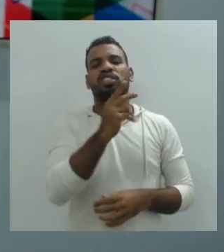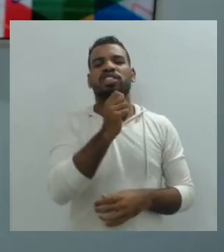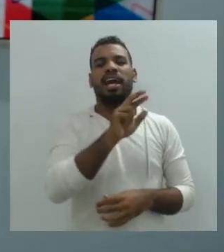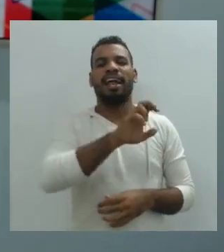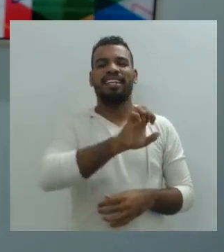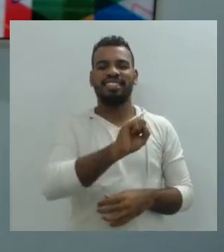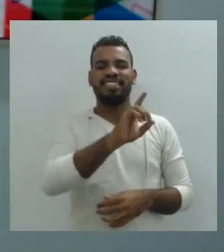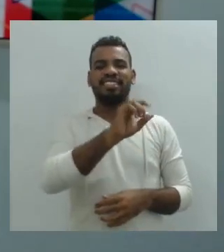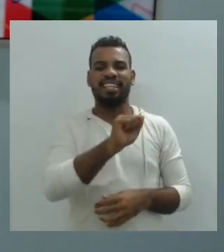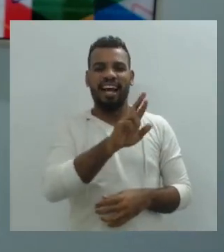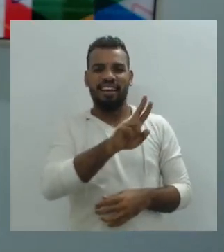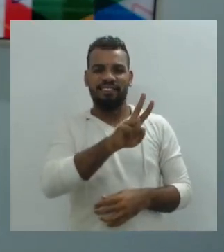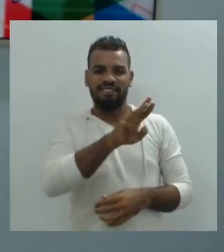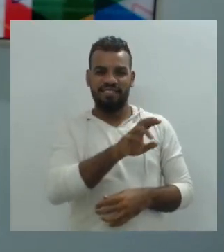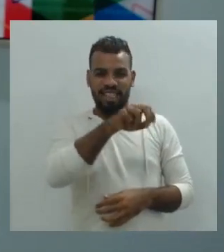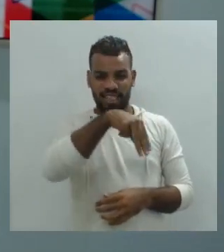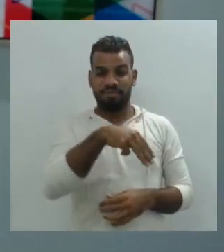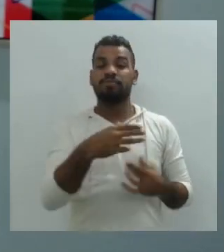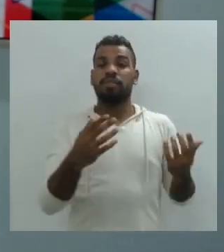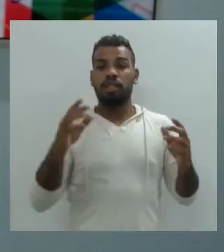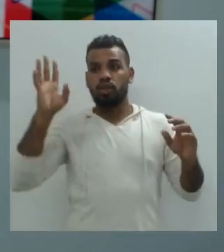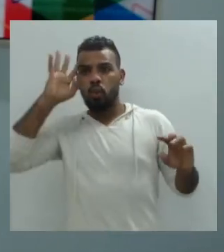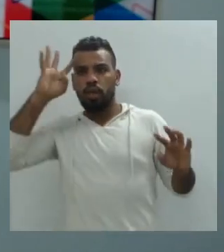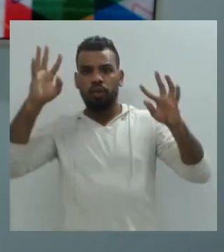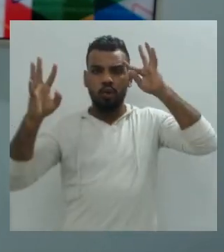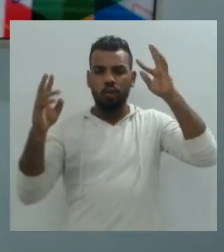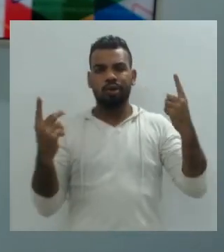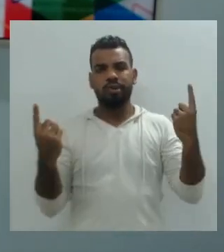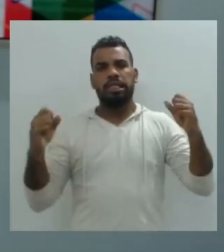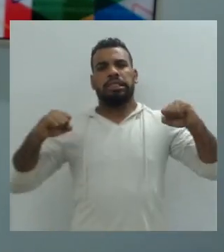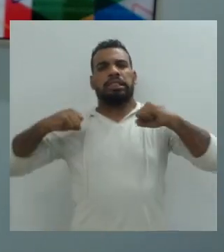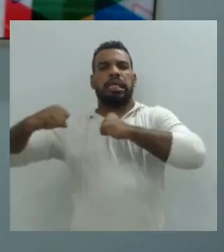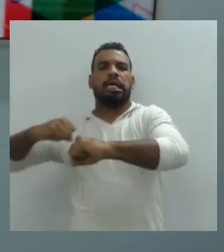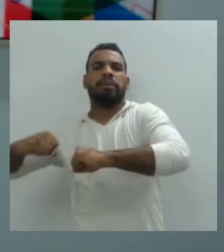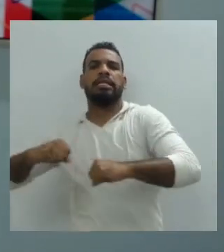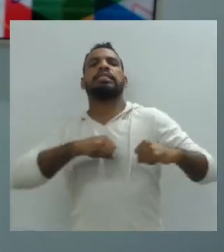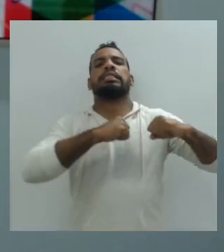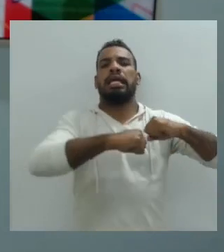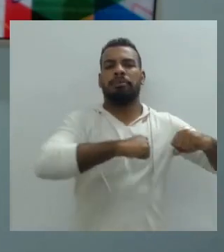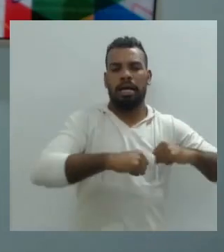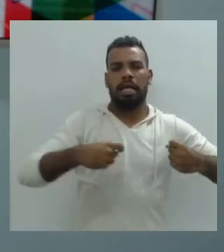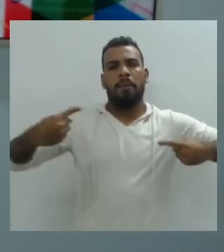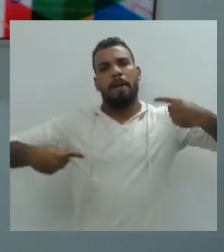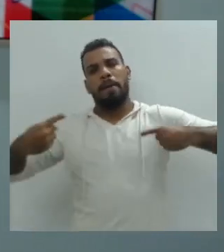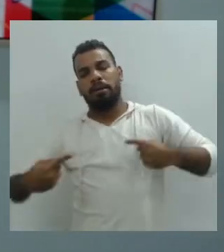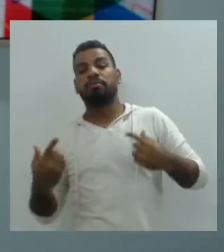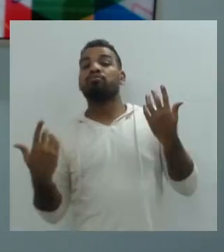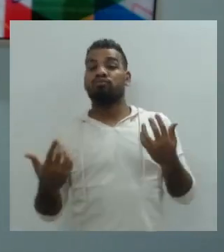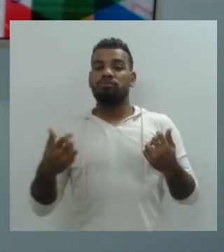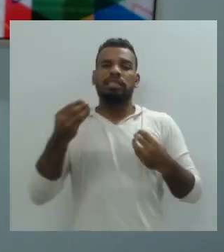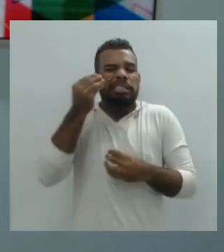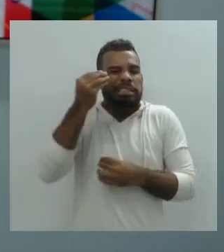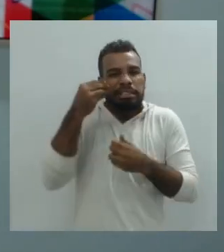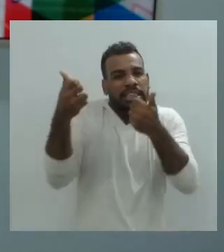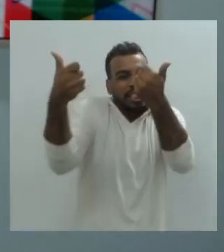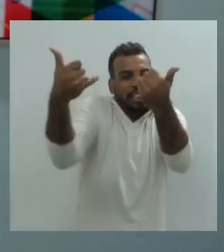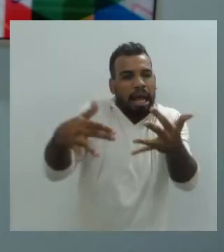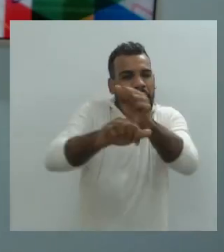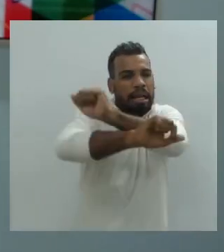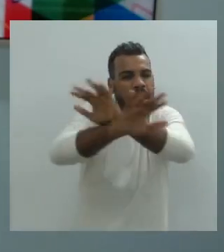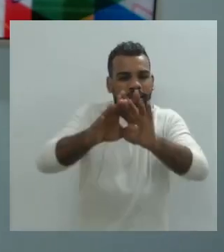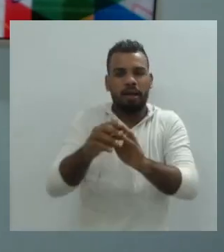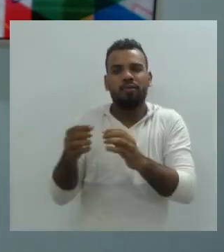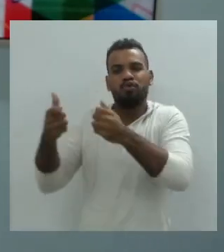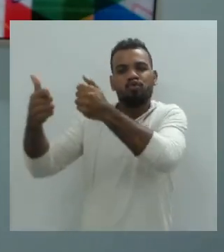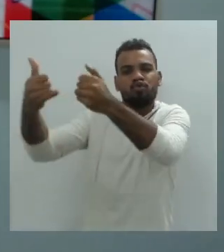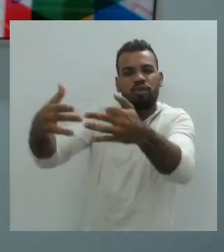duas teorias ainda hoje geram uma série de debates e a gente vai tentar esclarecer um pouquinho de cada